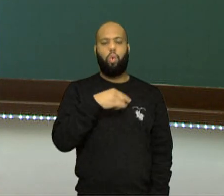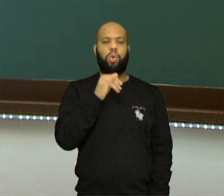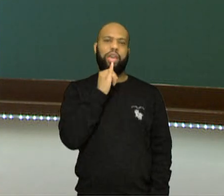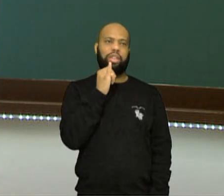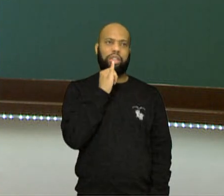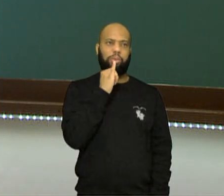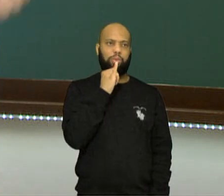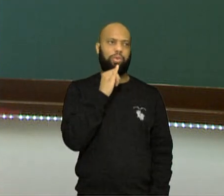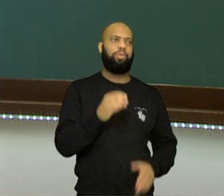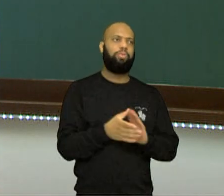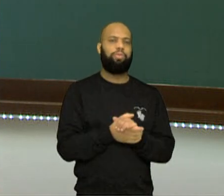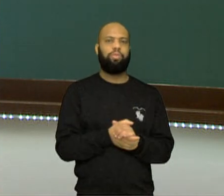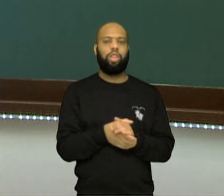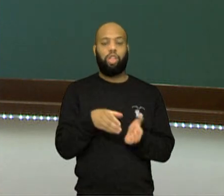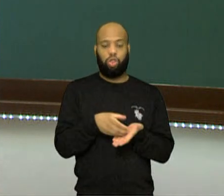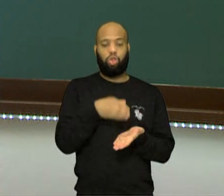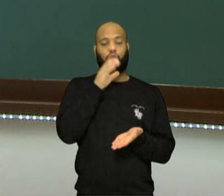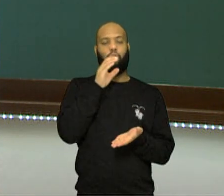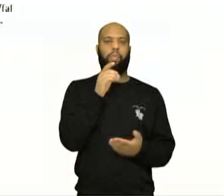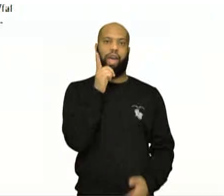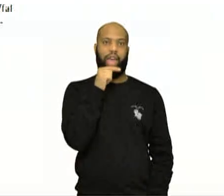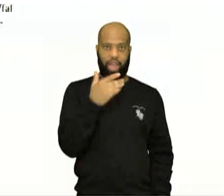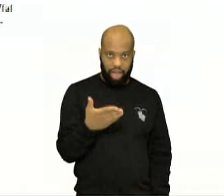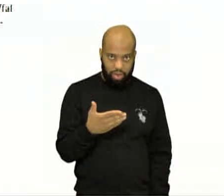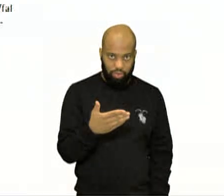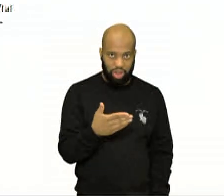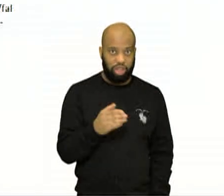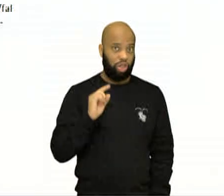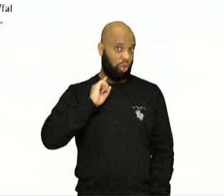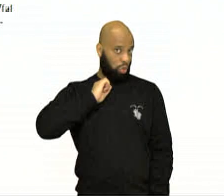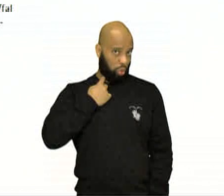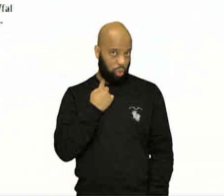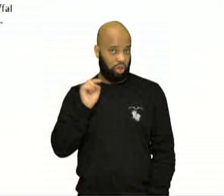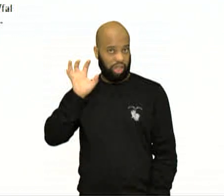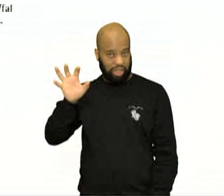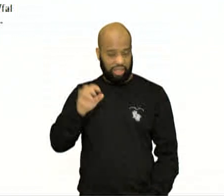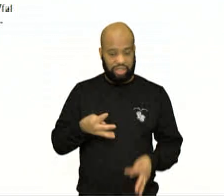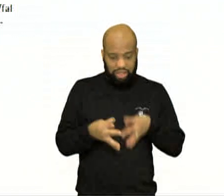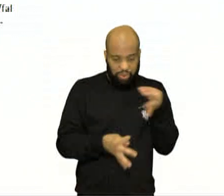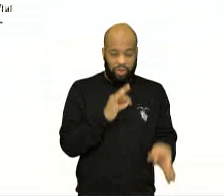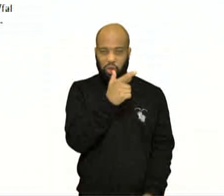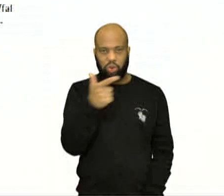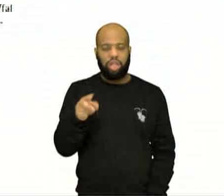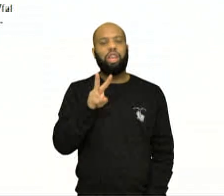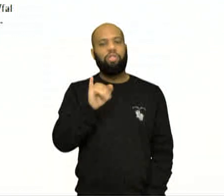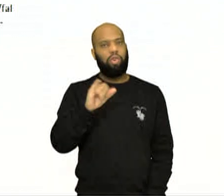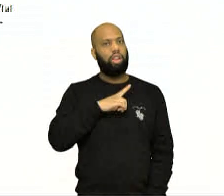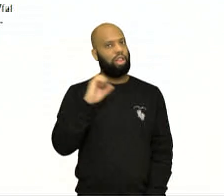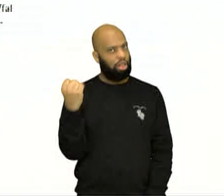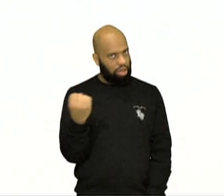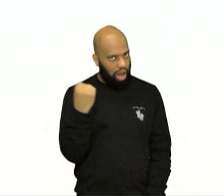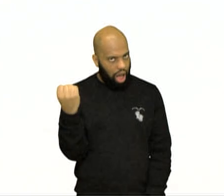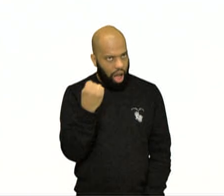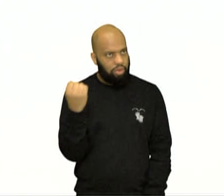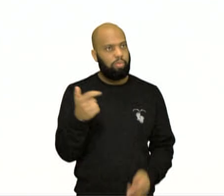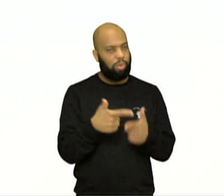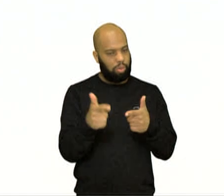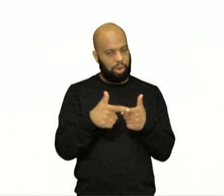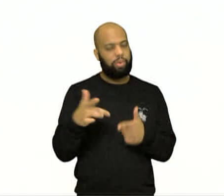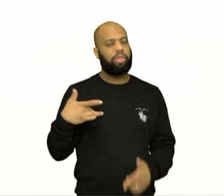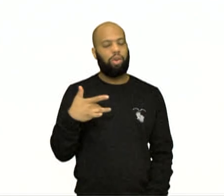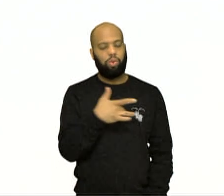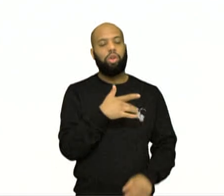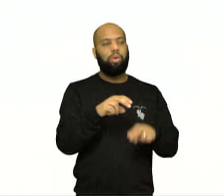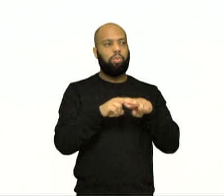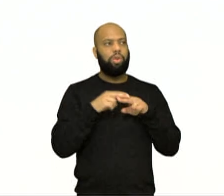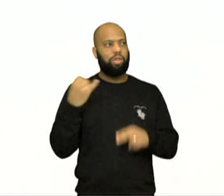esgoto não tratado, eu vou ter sérios problemas ali, consequências em relação à saúde. Então, por isso é importante